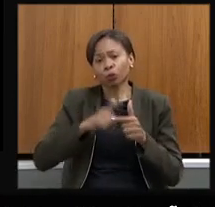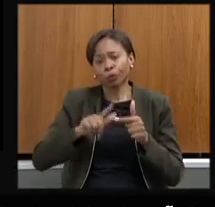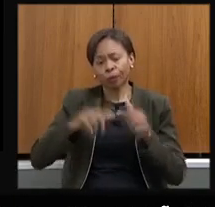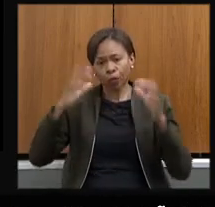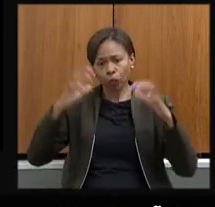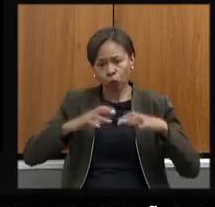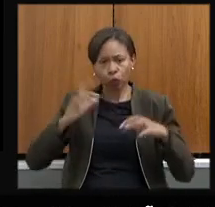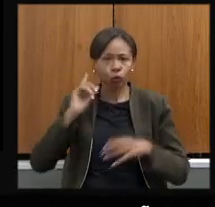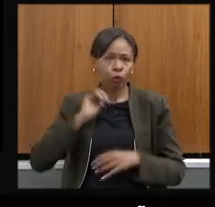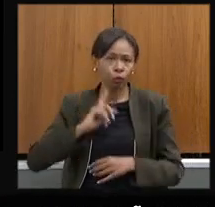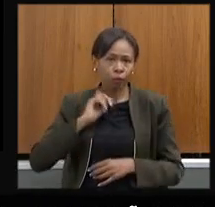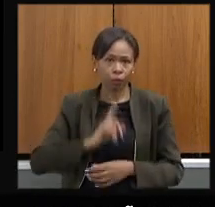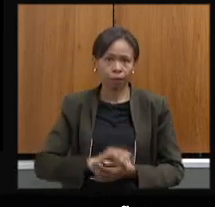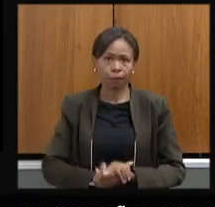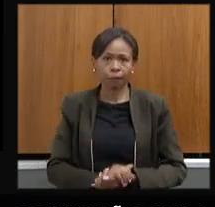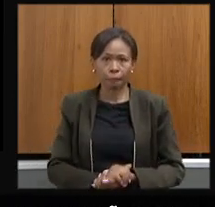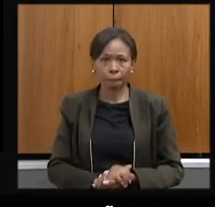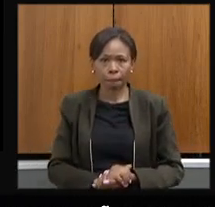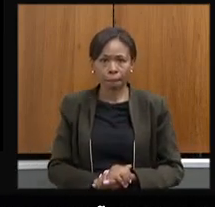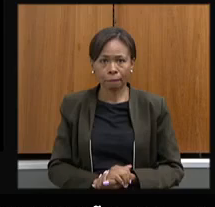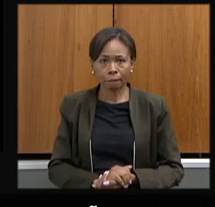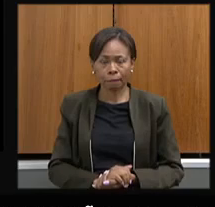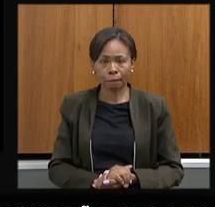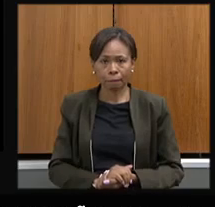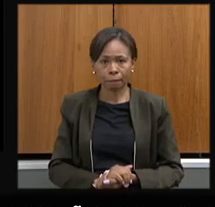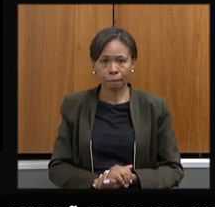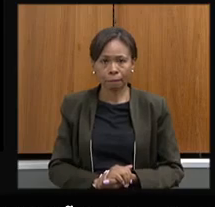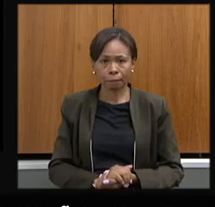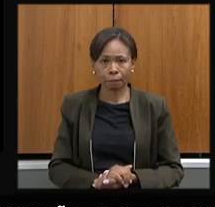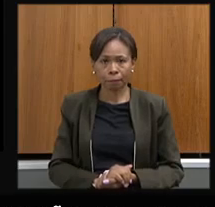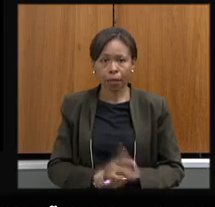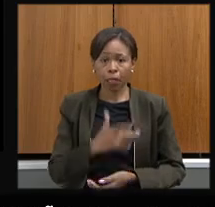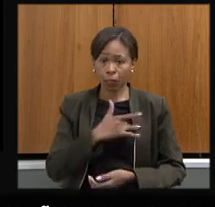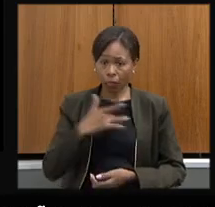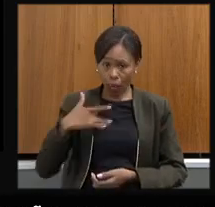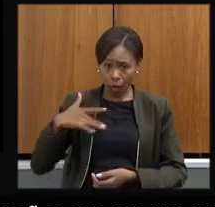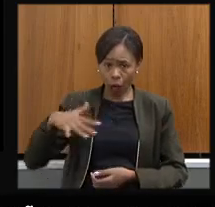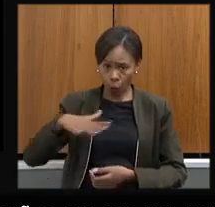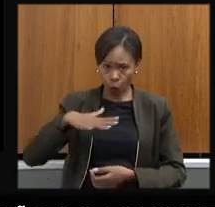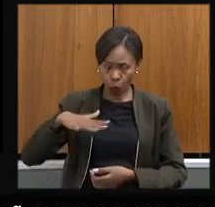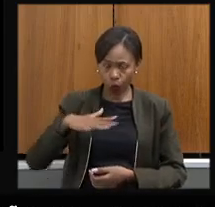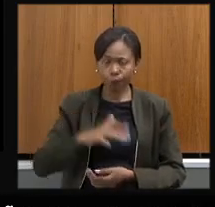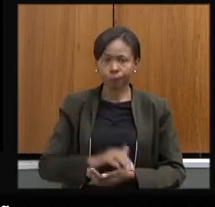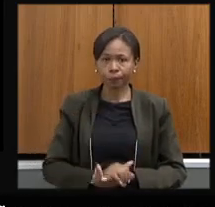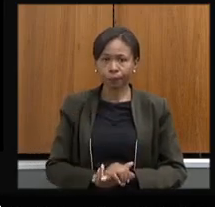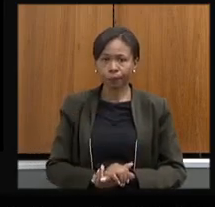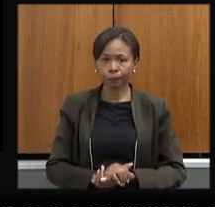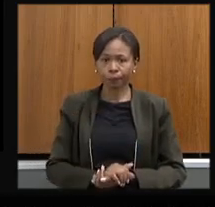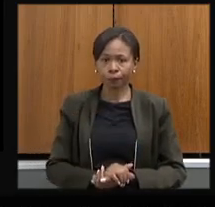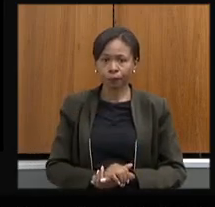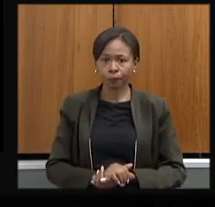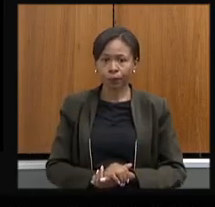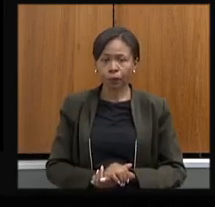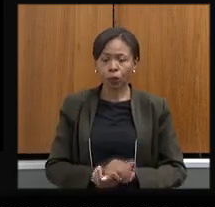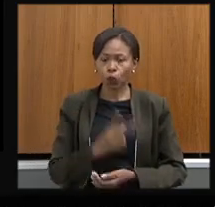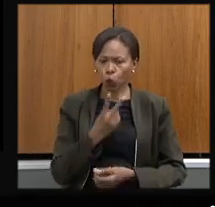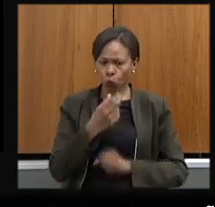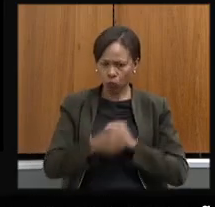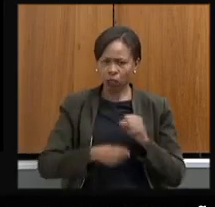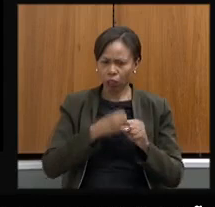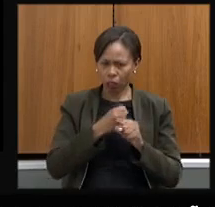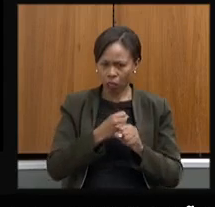estado e pode passar por favor na área de saúde após praticamente dois anos